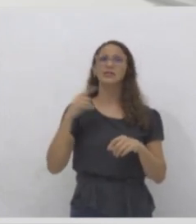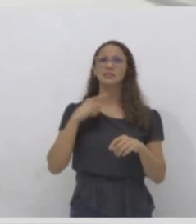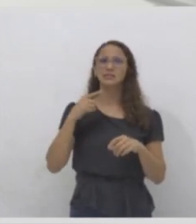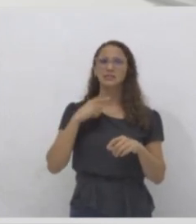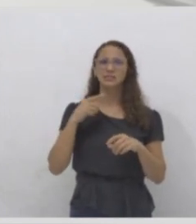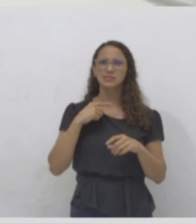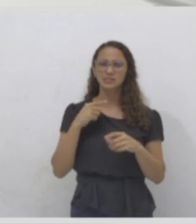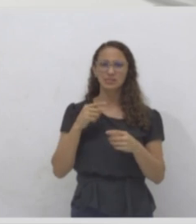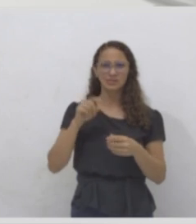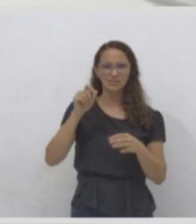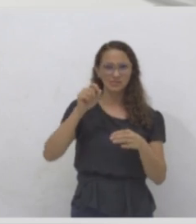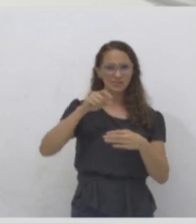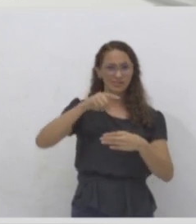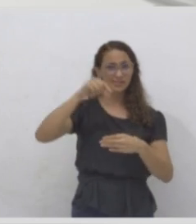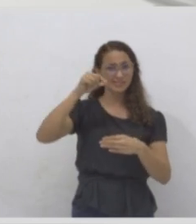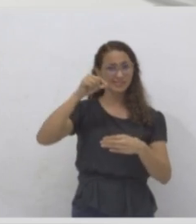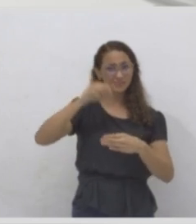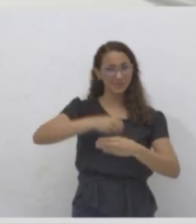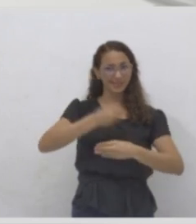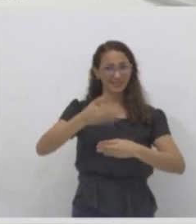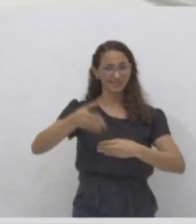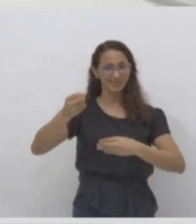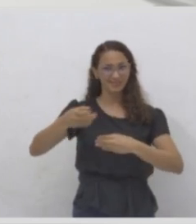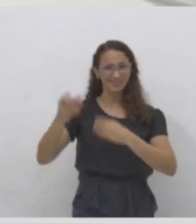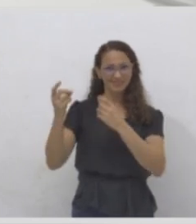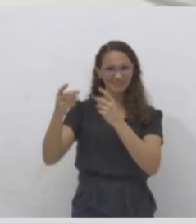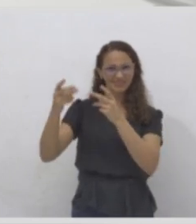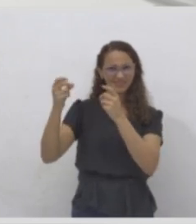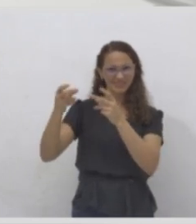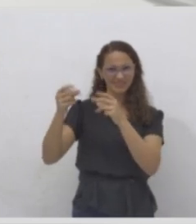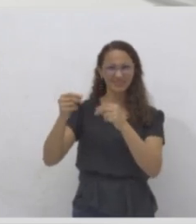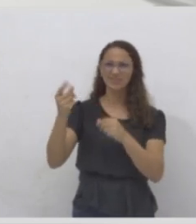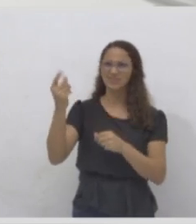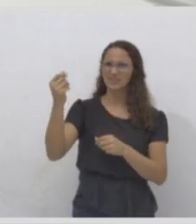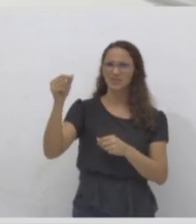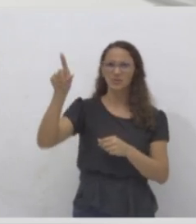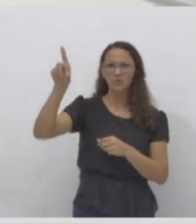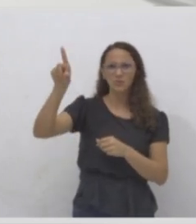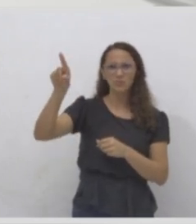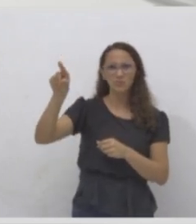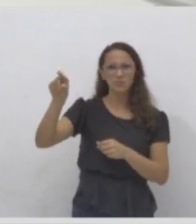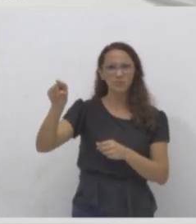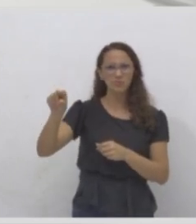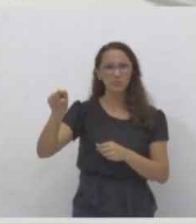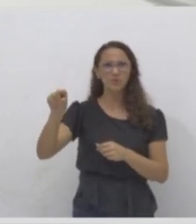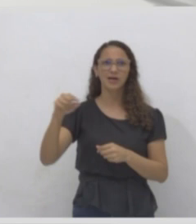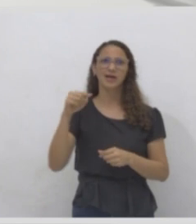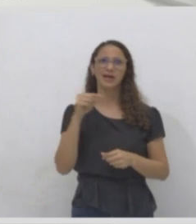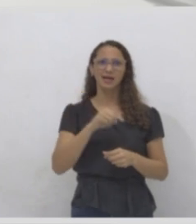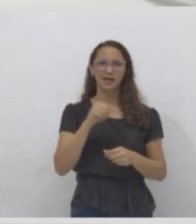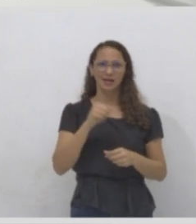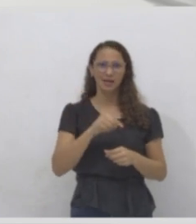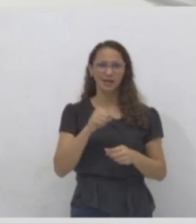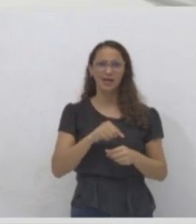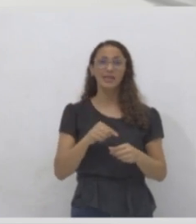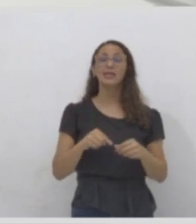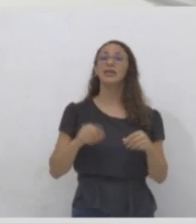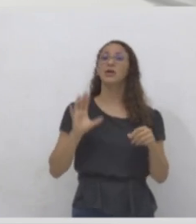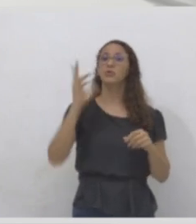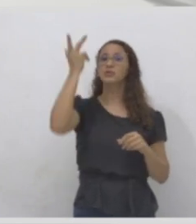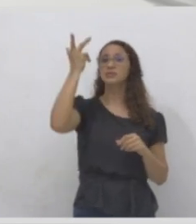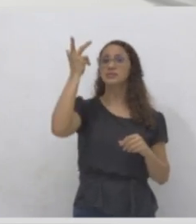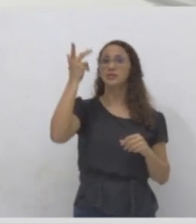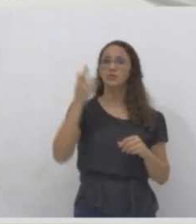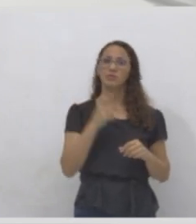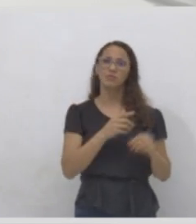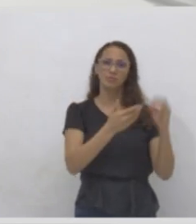inferiores aos da mata nativa no Brasil. Isso provoca uma queda brusca no preço do látex, tornando impossível a exploração comercial